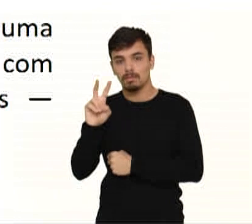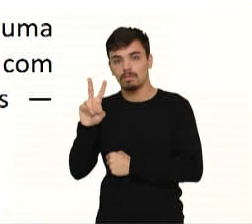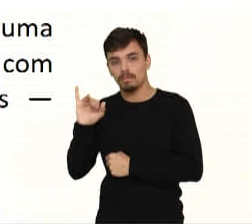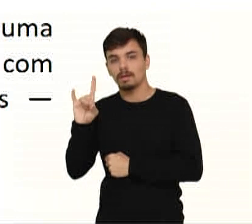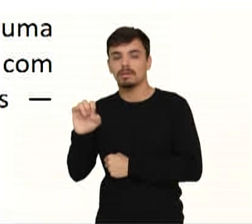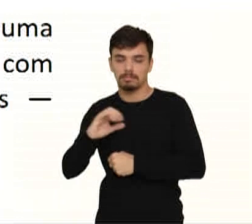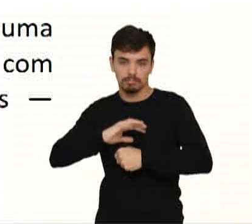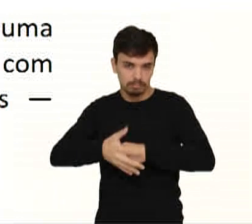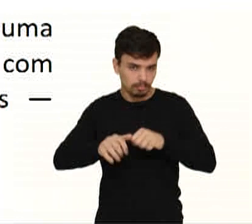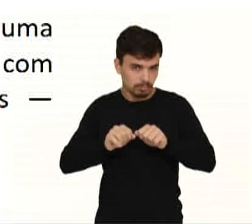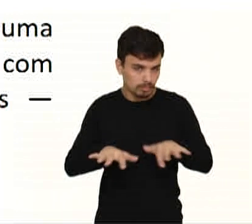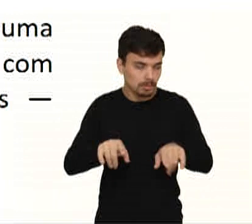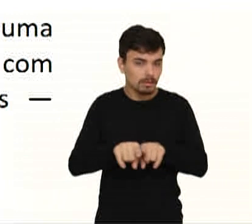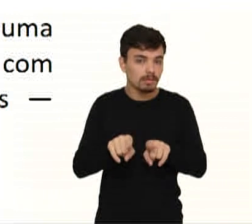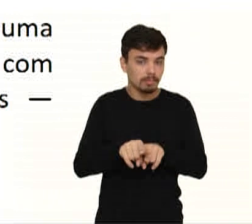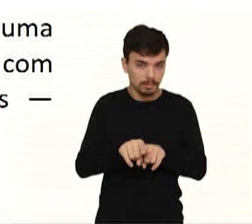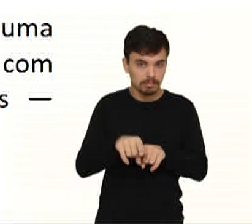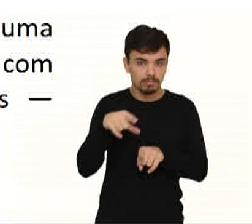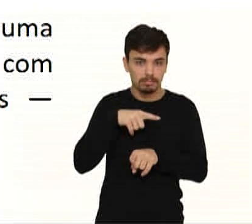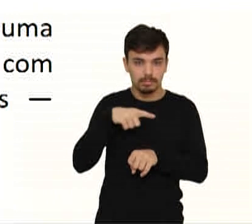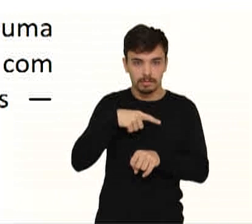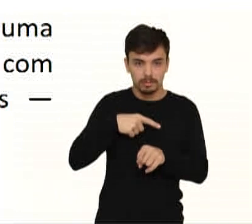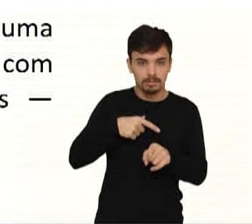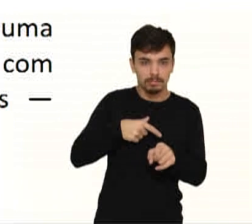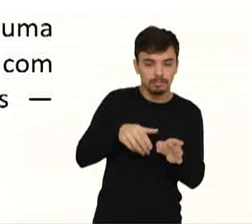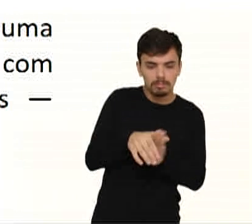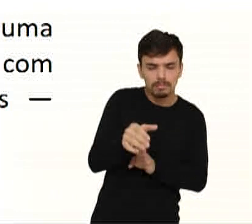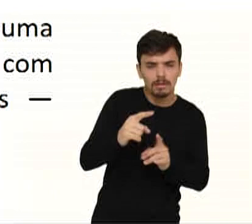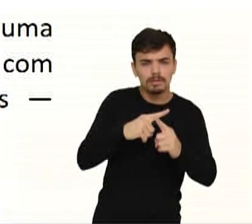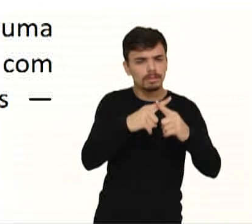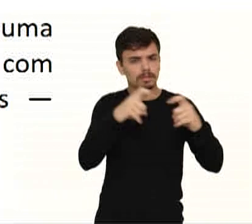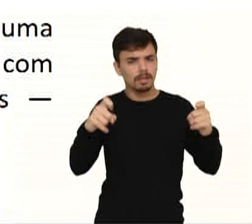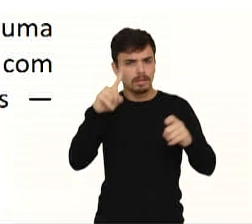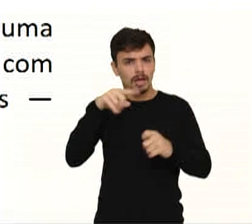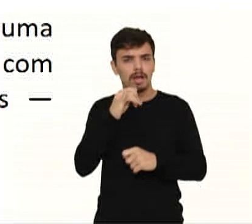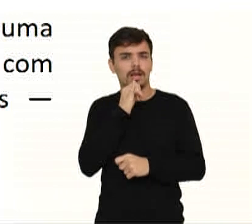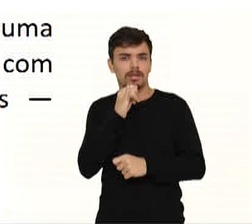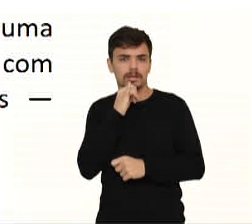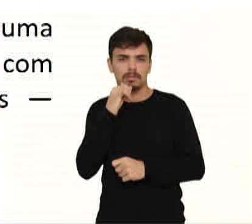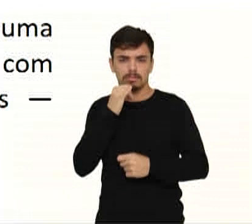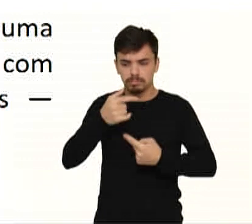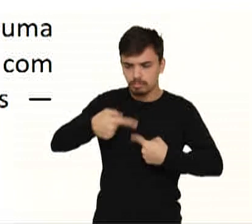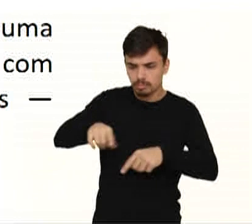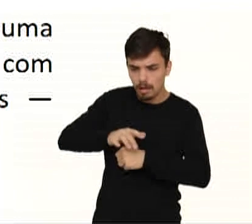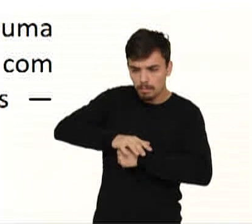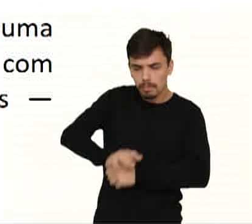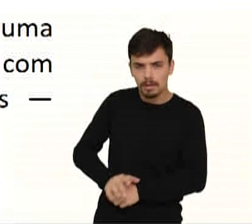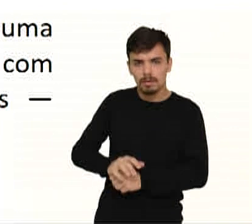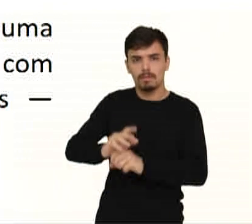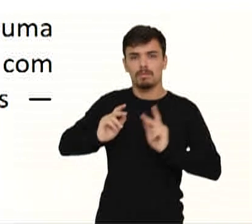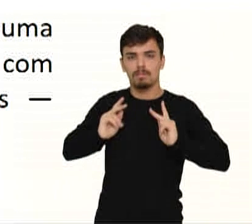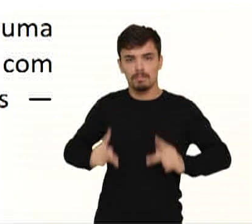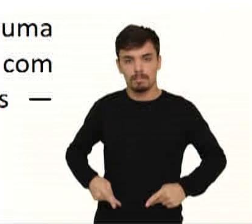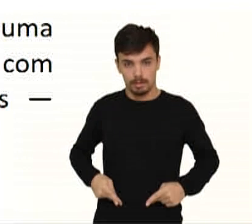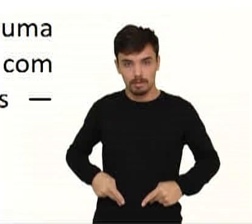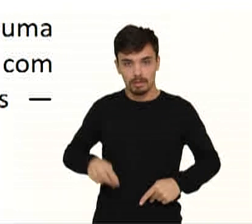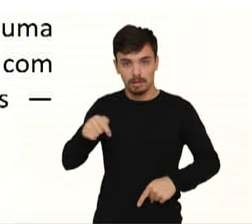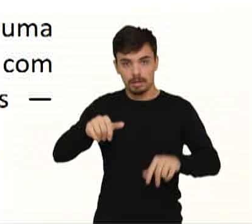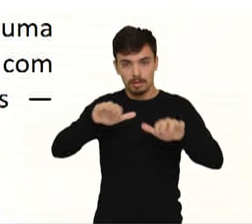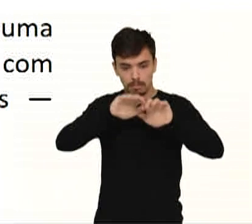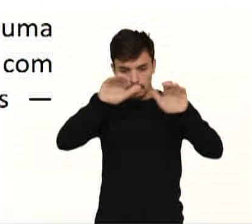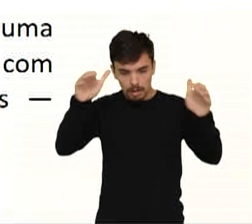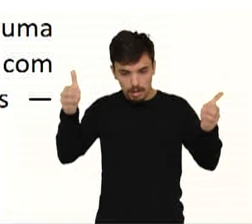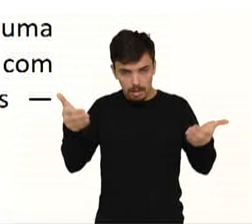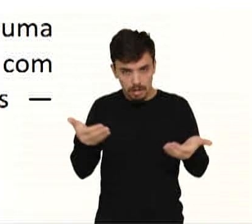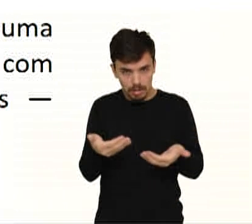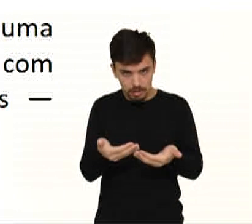de animais silvestres, também é citada pelos cientistas como um exemplo das pressões humanas na biosfera. Não há dúvida, por exemplo, que